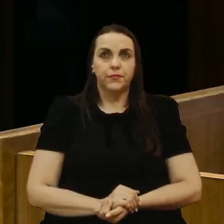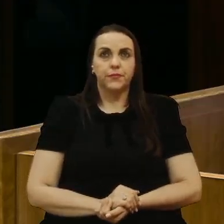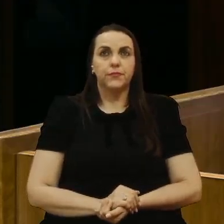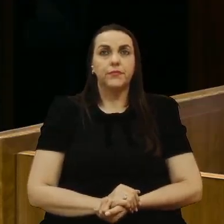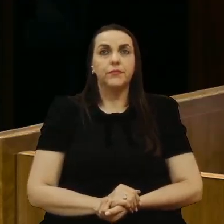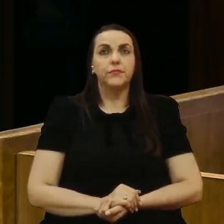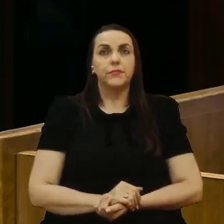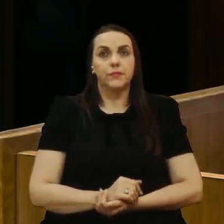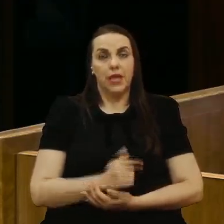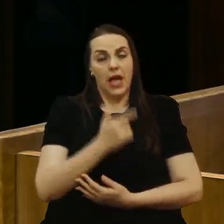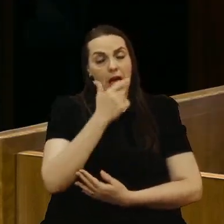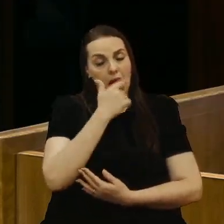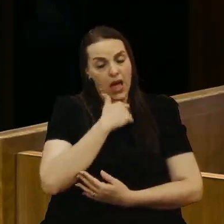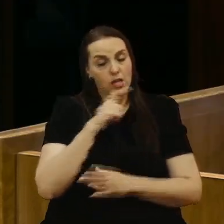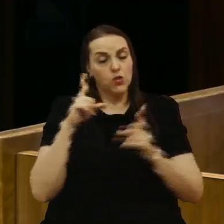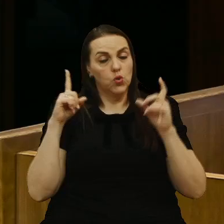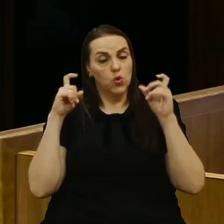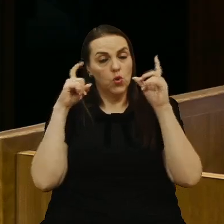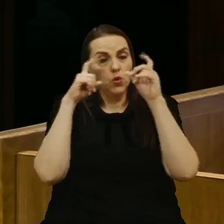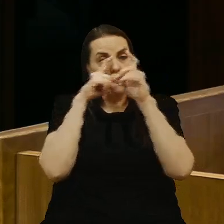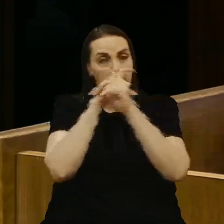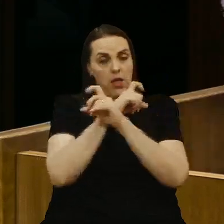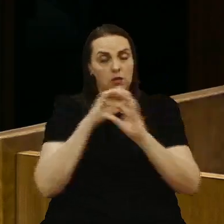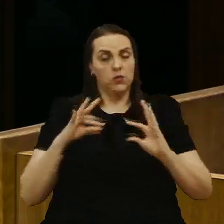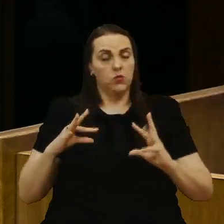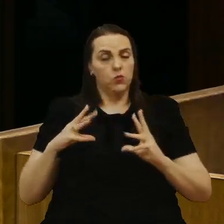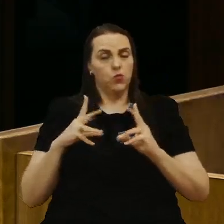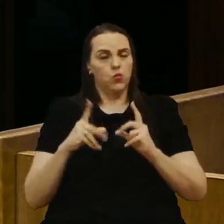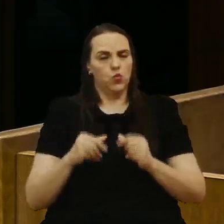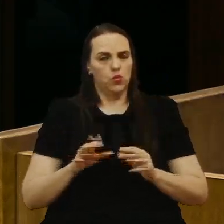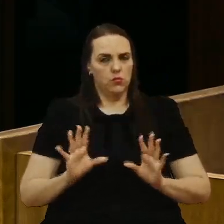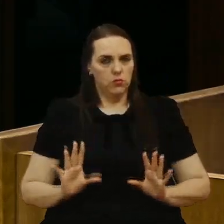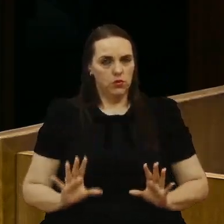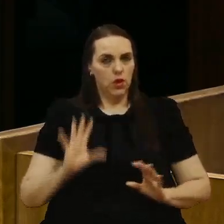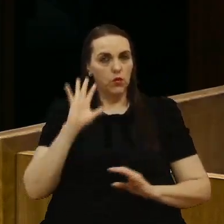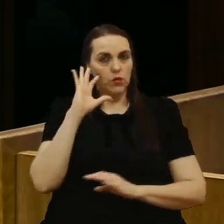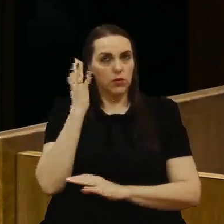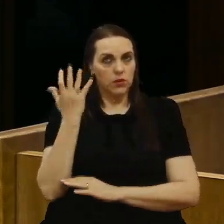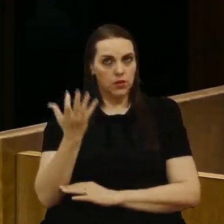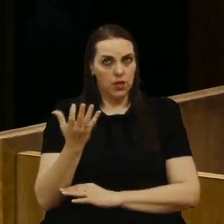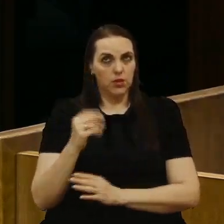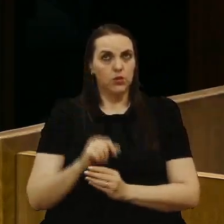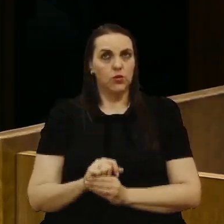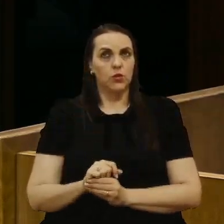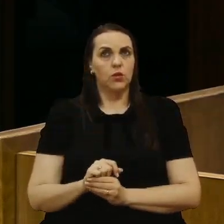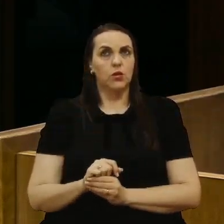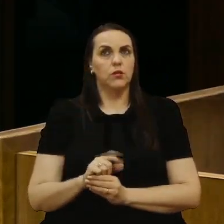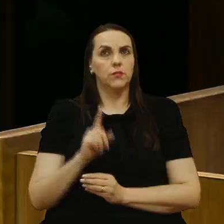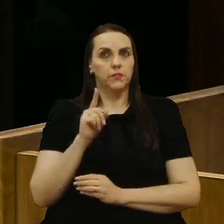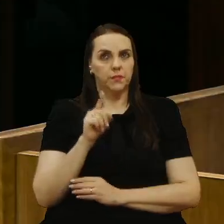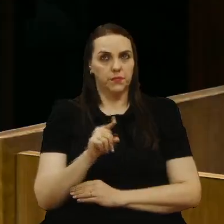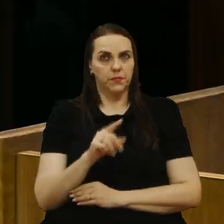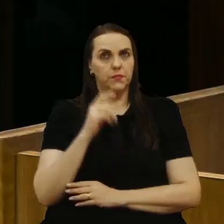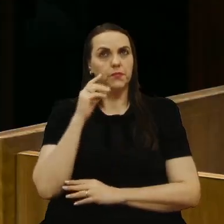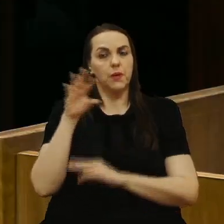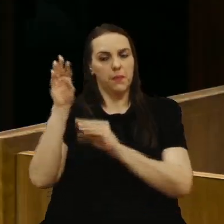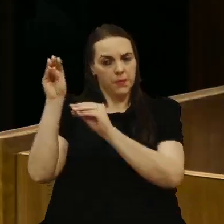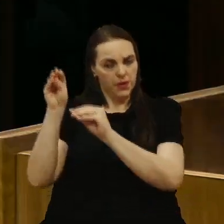Acho complexo toda essa situação e o migrante farroupilhense,